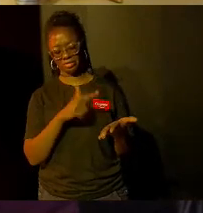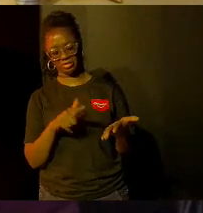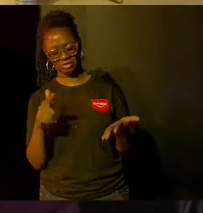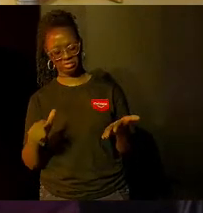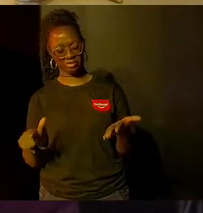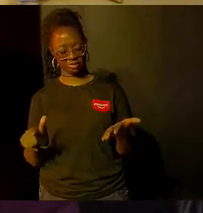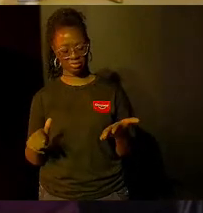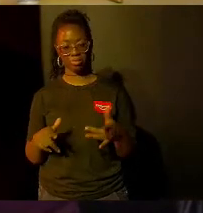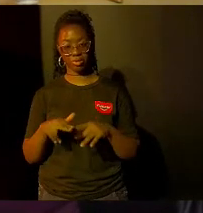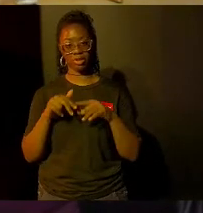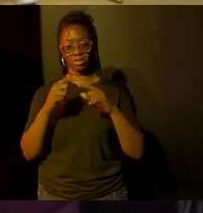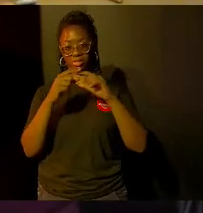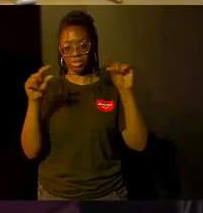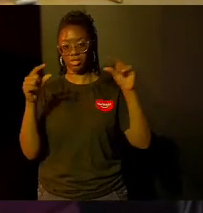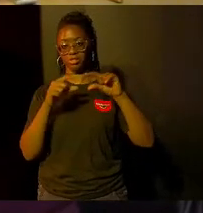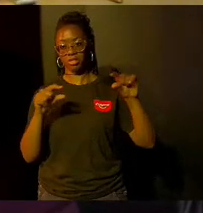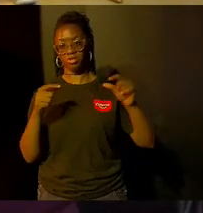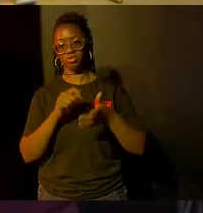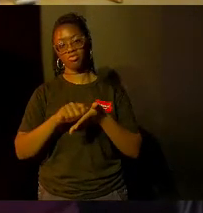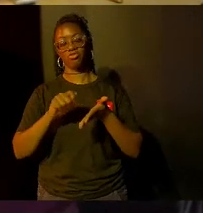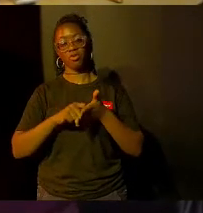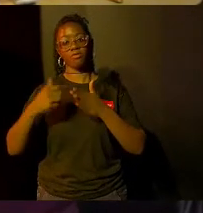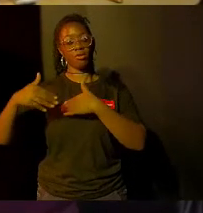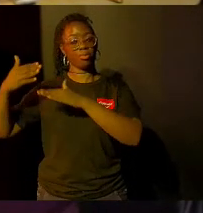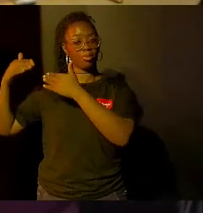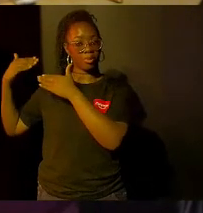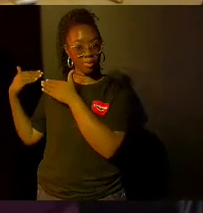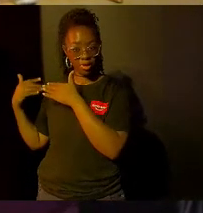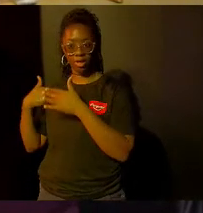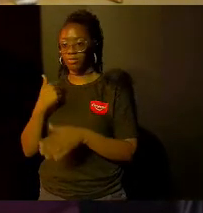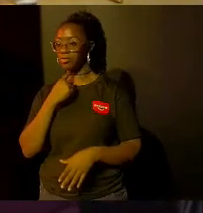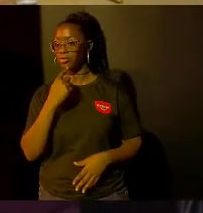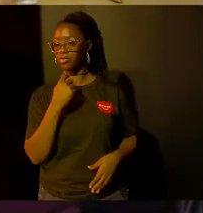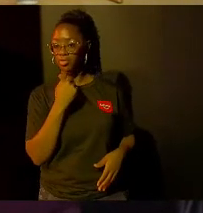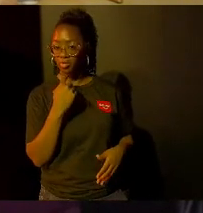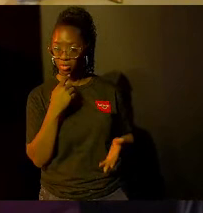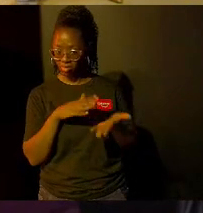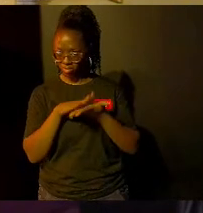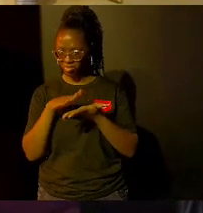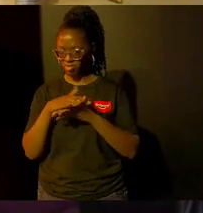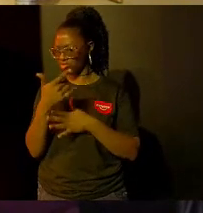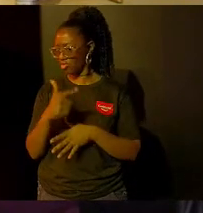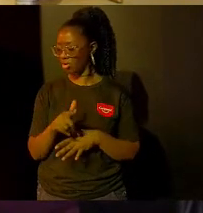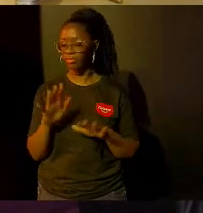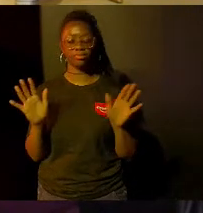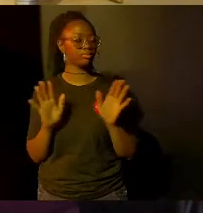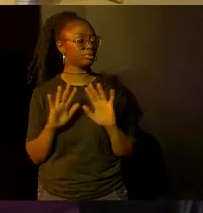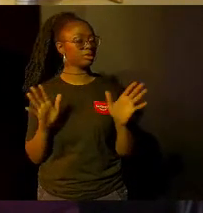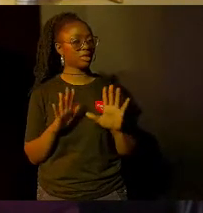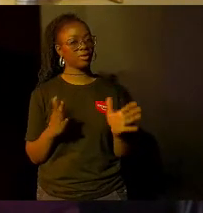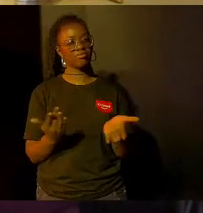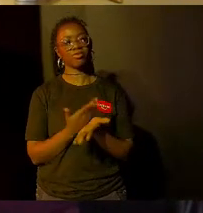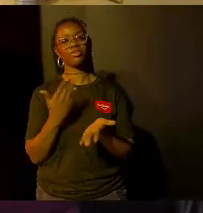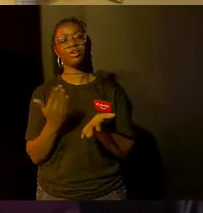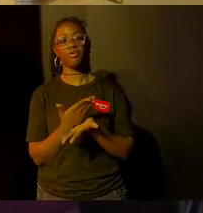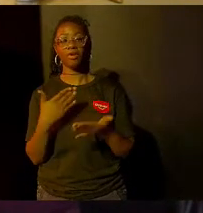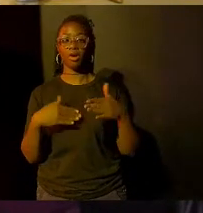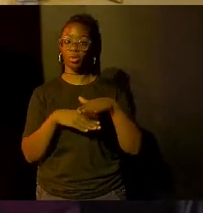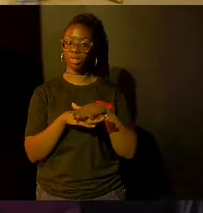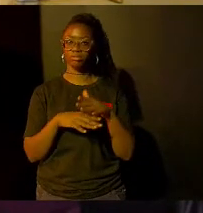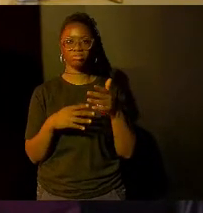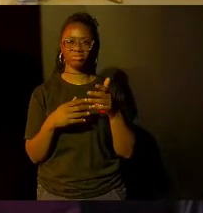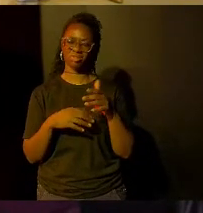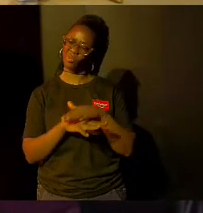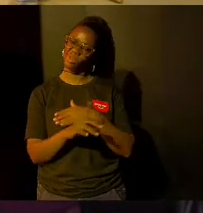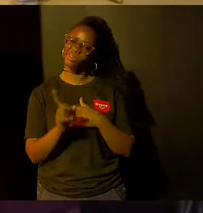que ele escreveu há muitos anos e eu fiquei na dúvida não é que o livro tava guardado a 30 quer dizer tava